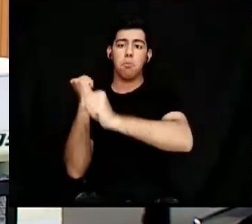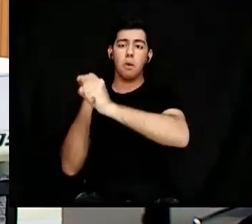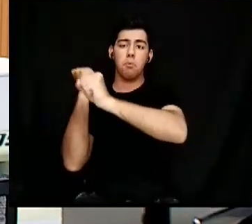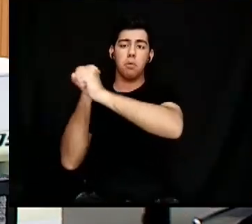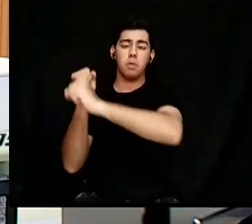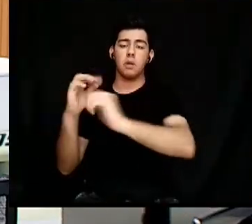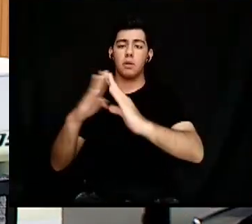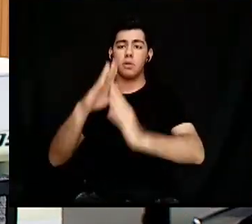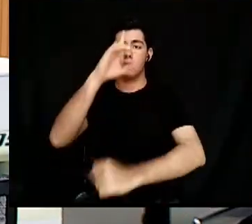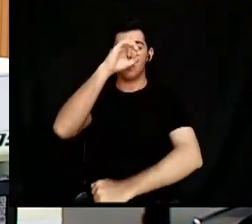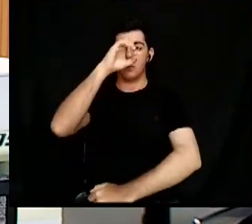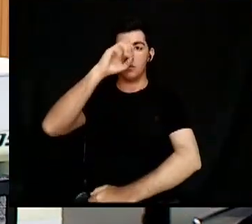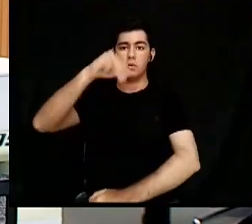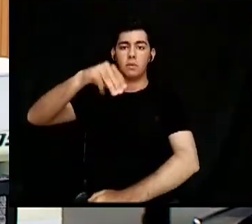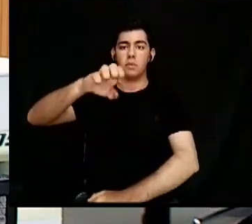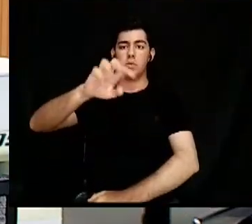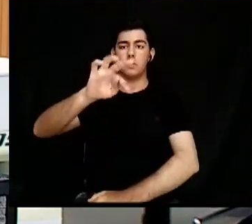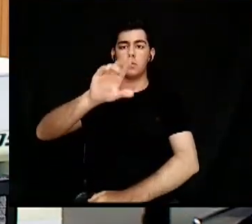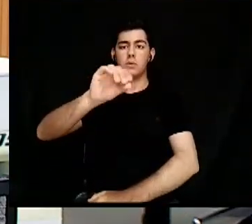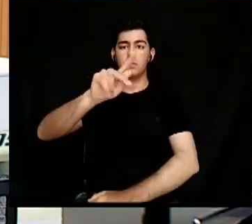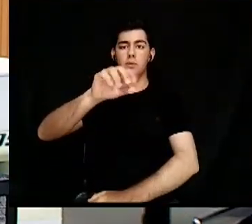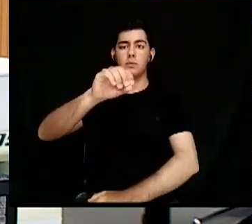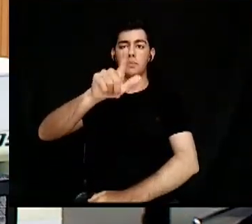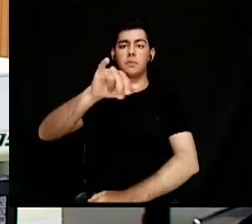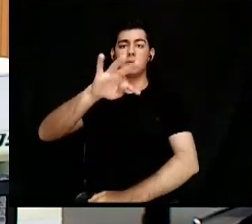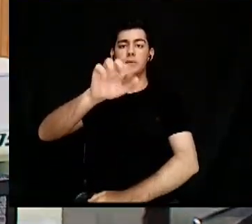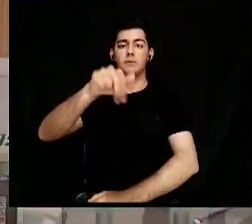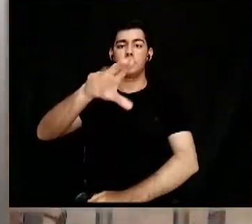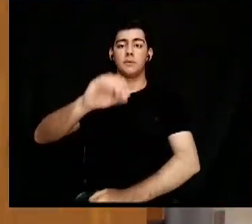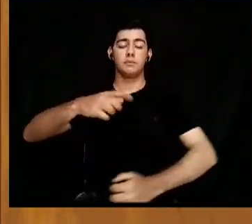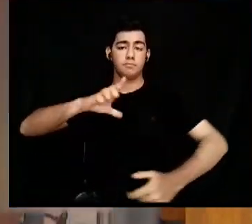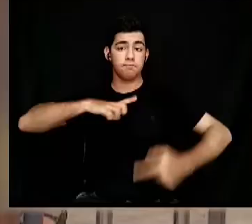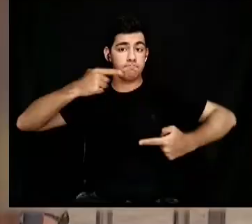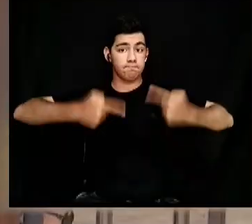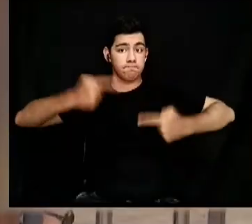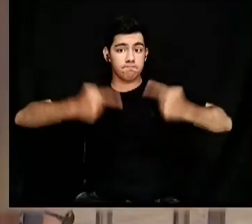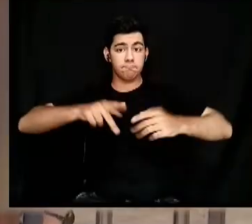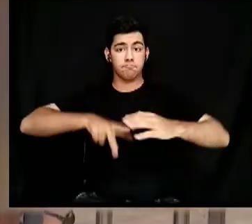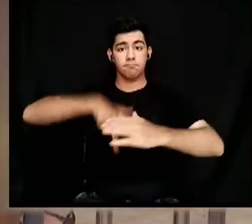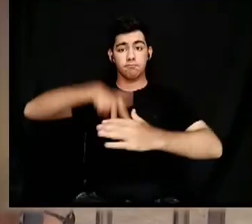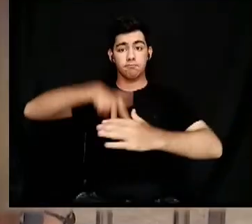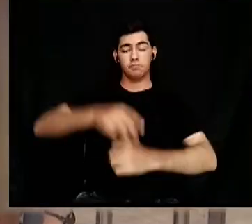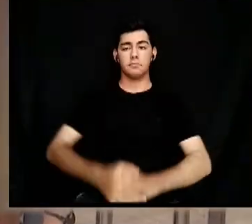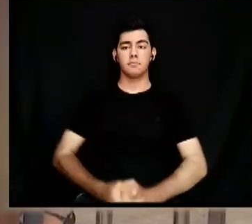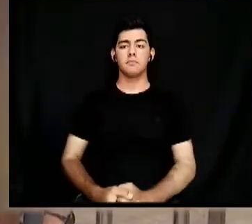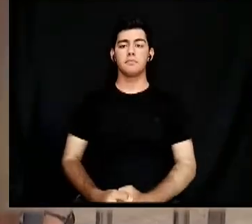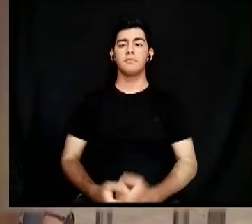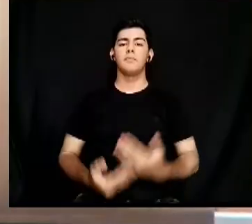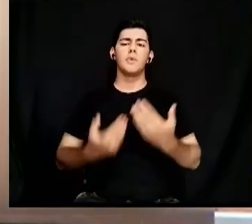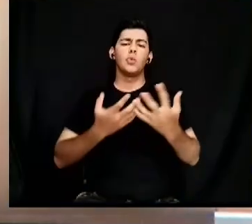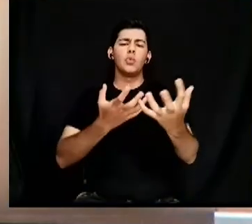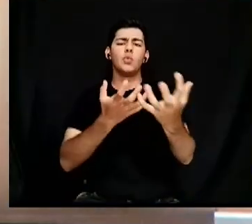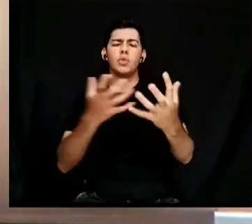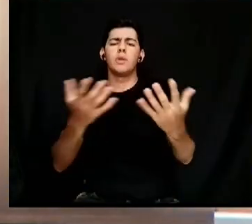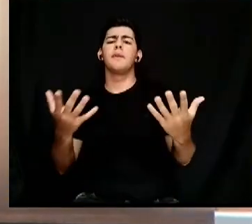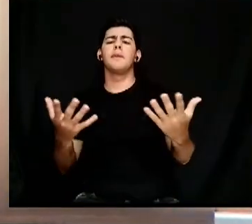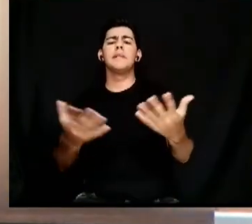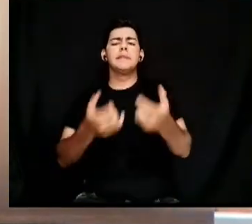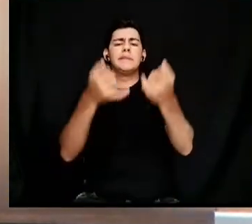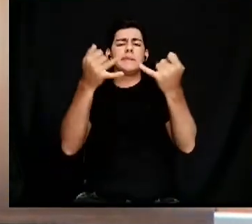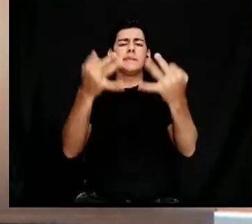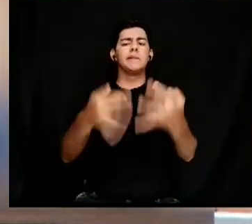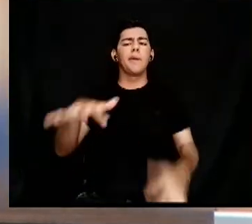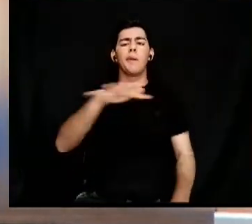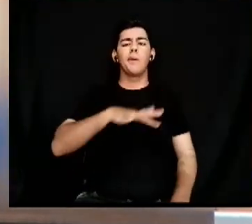Campinas. Tema que gerou debate na tribuna. Gostaria de registrar aqui, nós temos uma demanda antiga